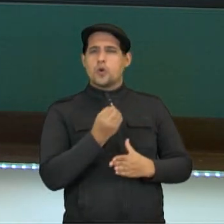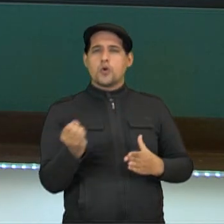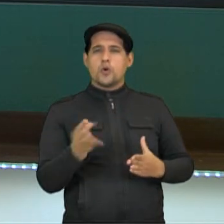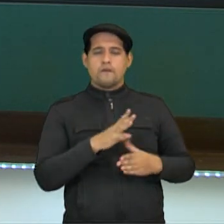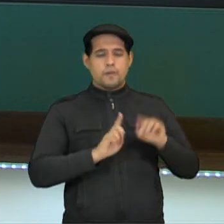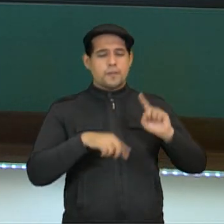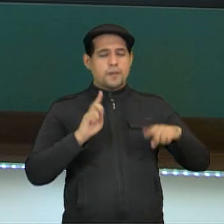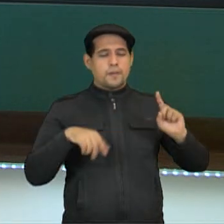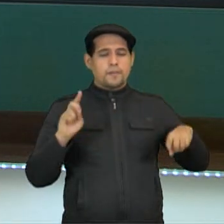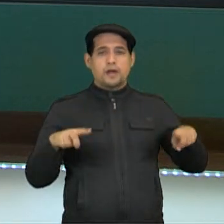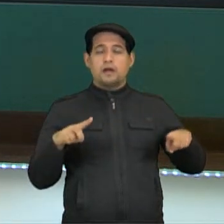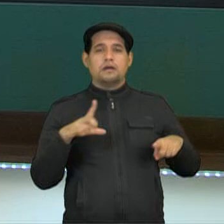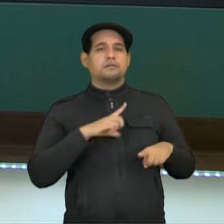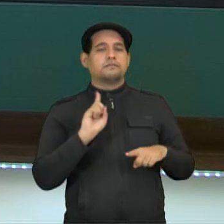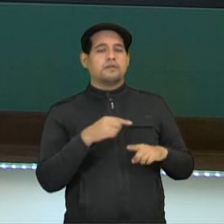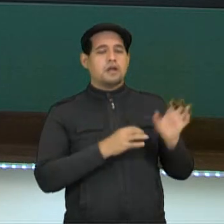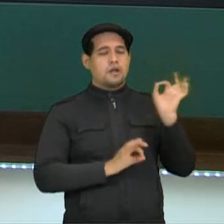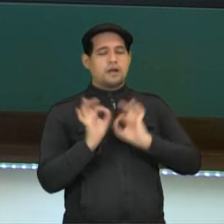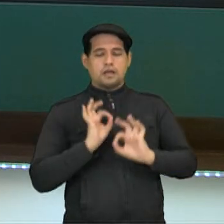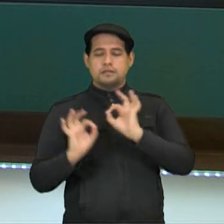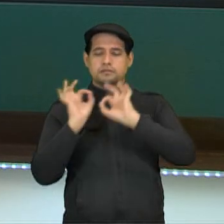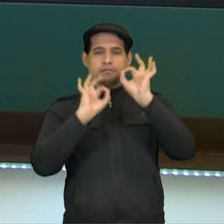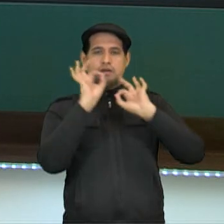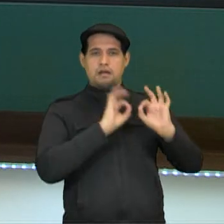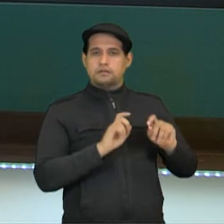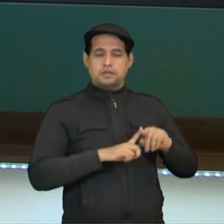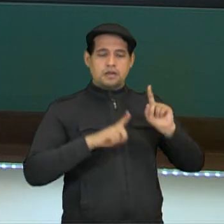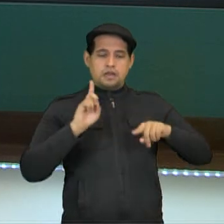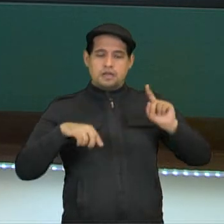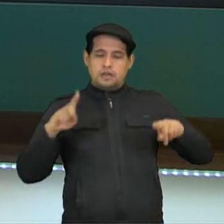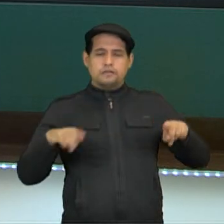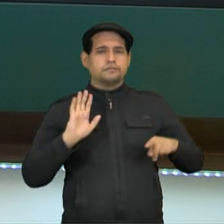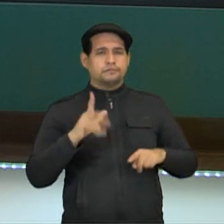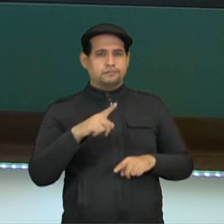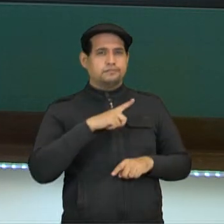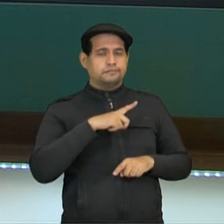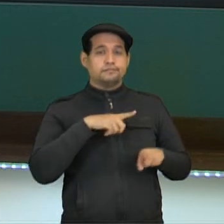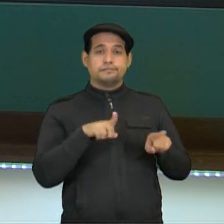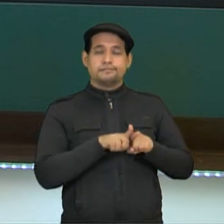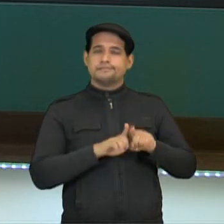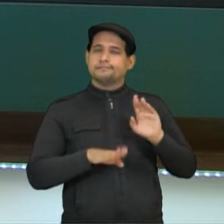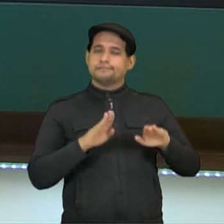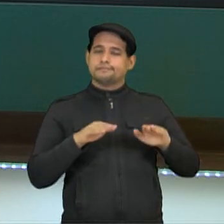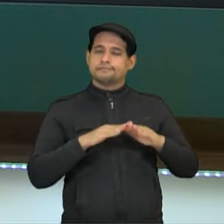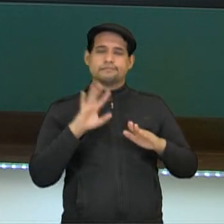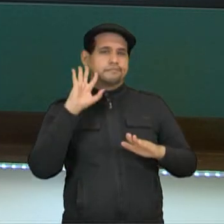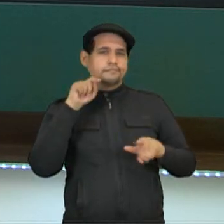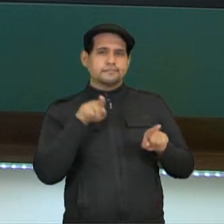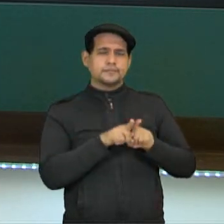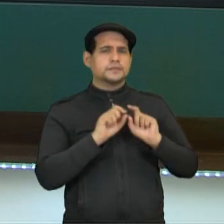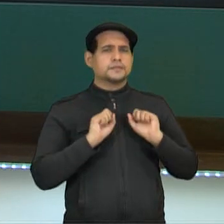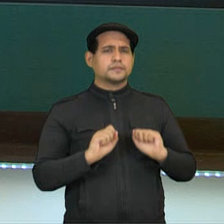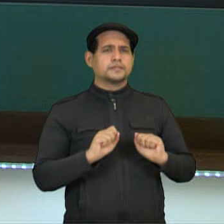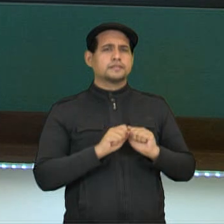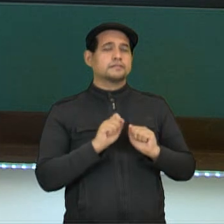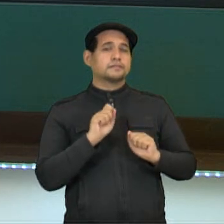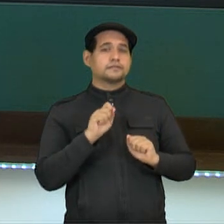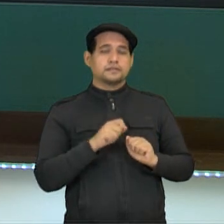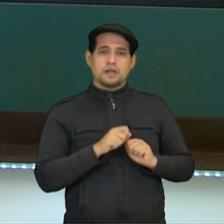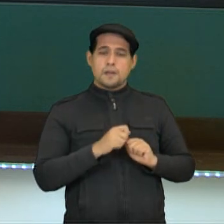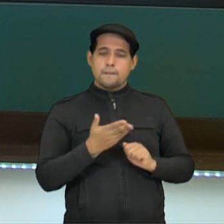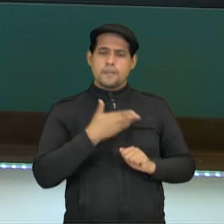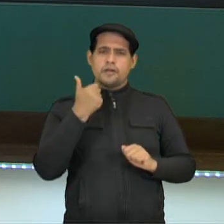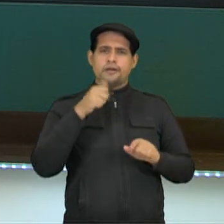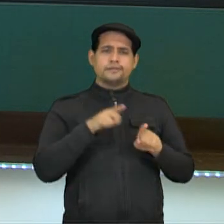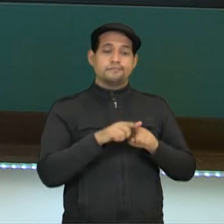variação, a gente só vai reorganizar aquela variação que já existe. E alguns arranjos, eles podem estar mais aptos